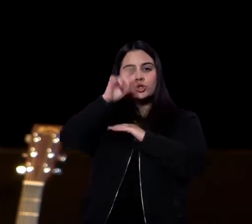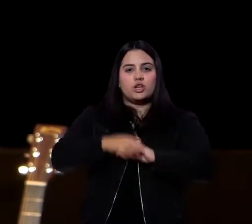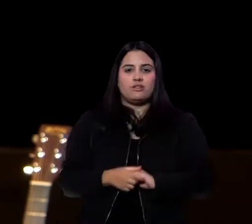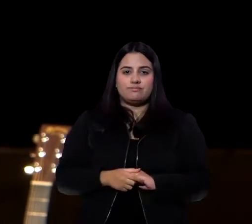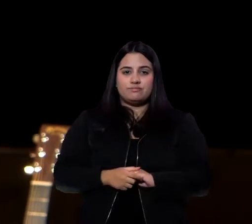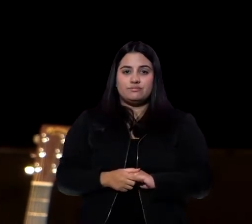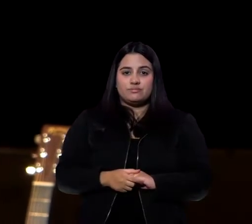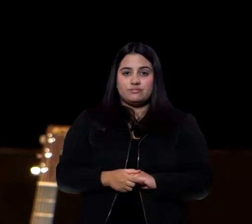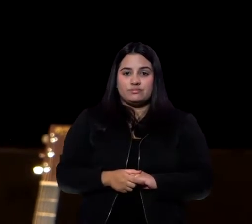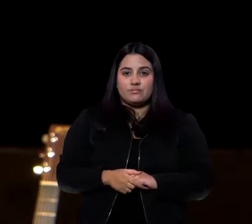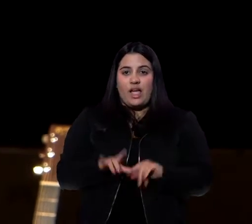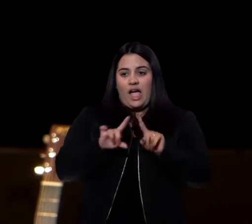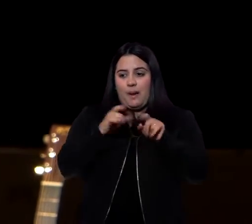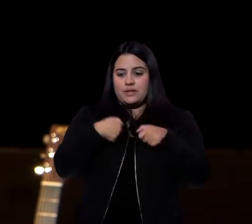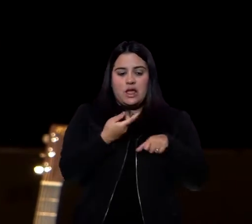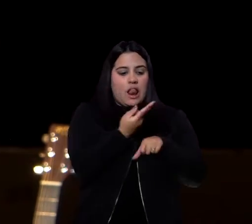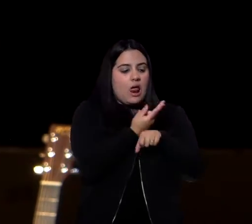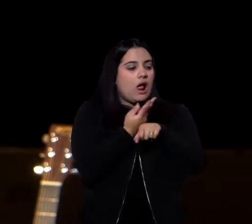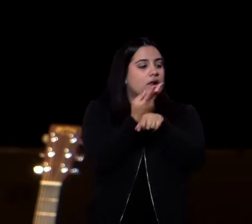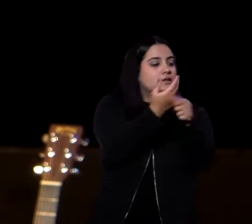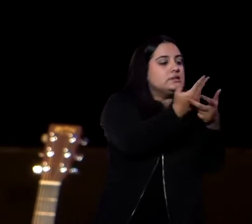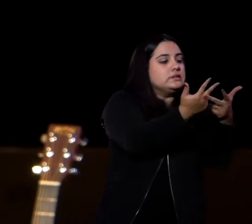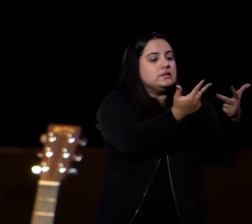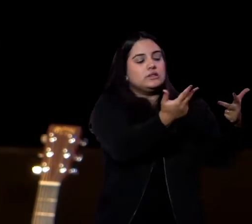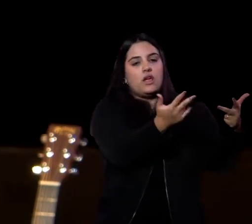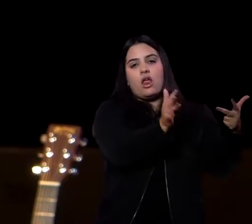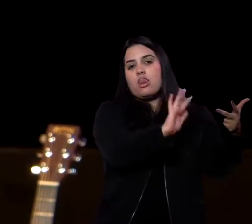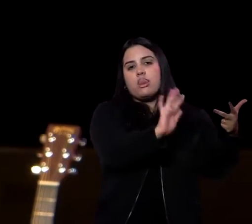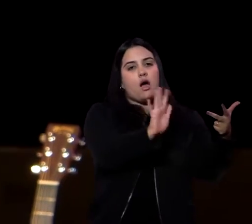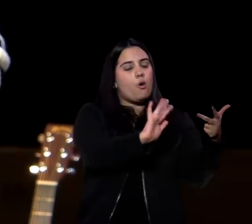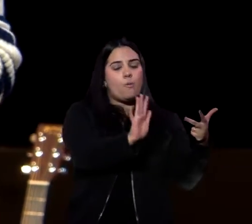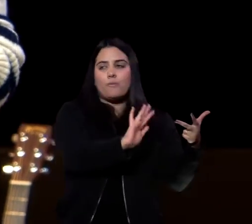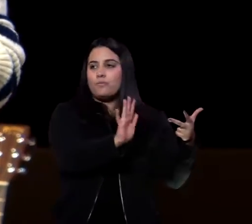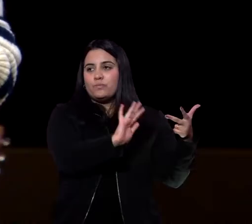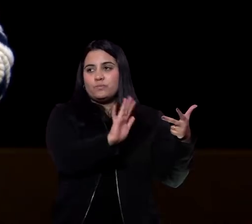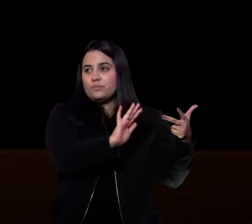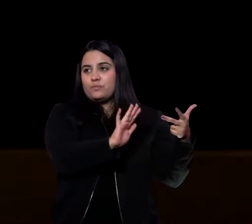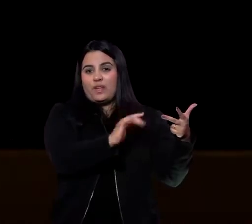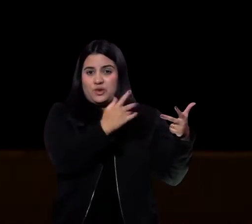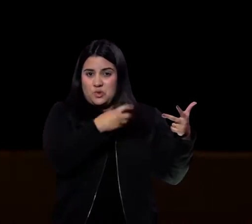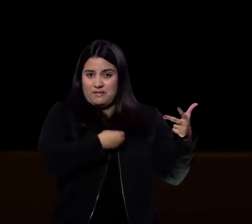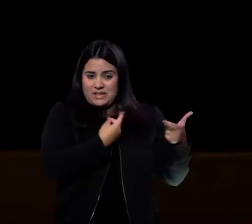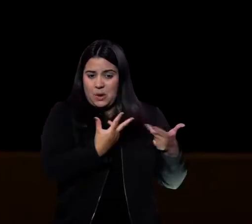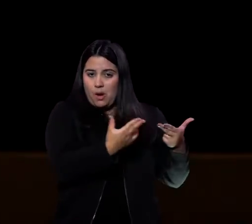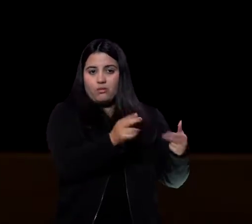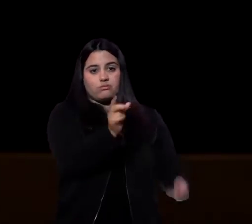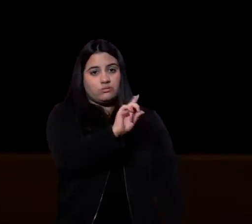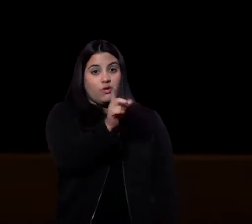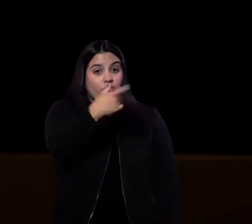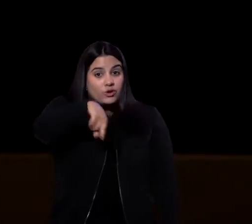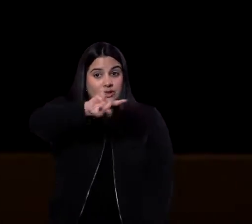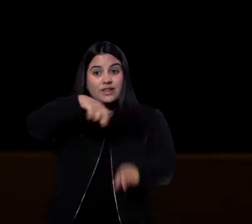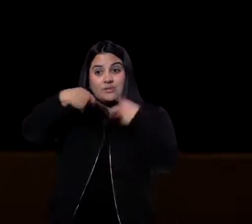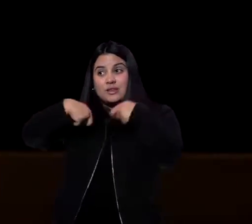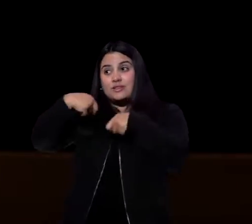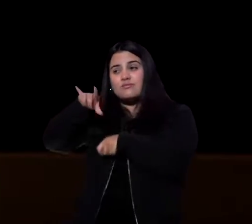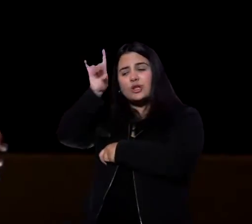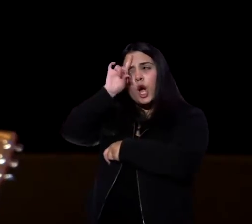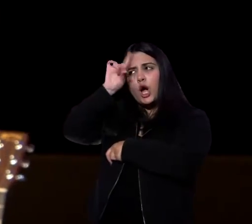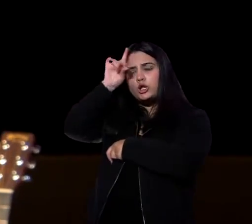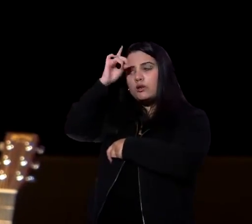Sem você buscar em outras fontes. Sem você continuar vivendo da mesma maneira que você vive. Mas é